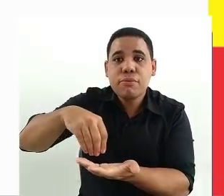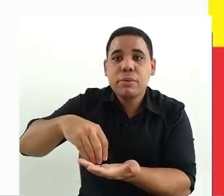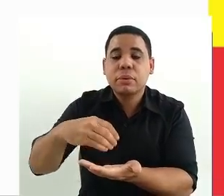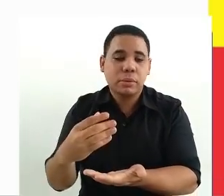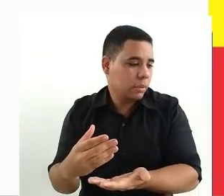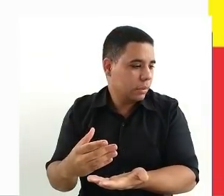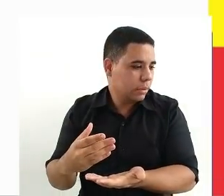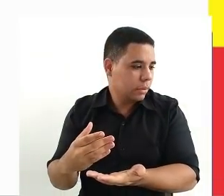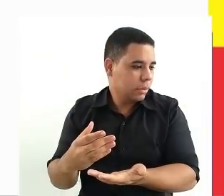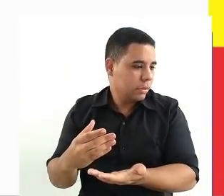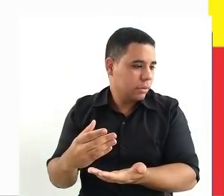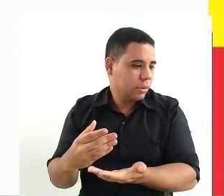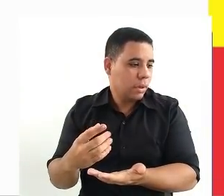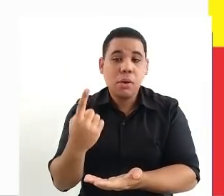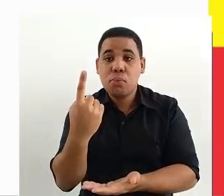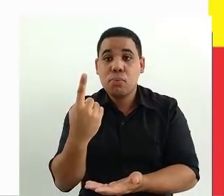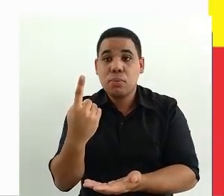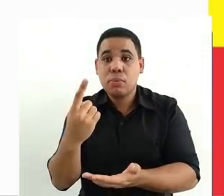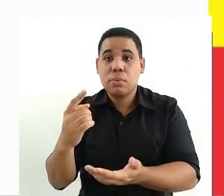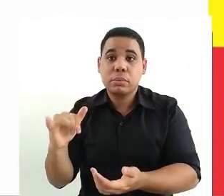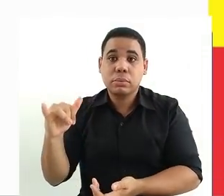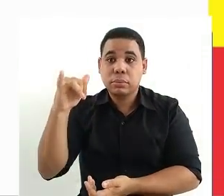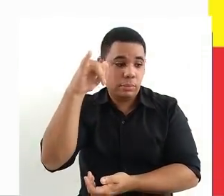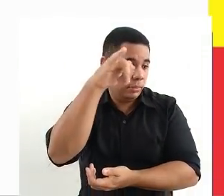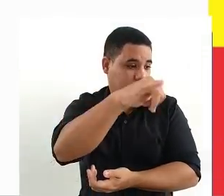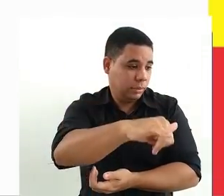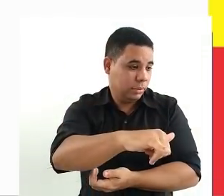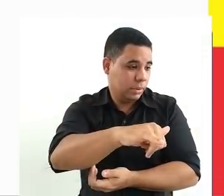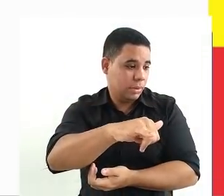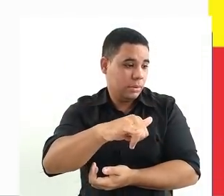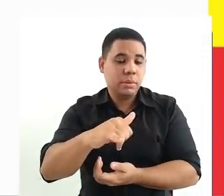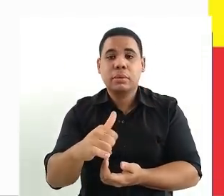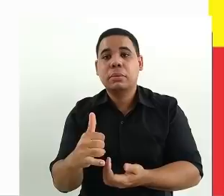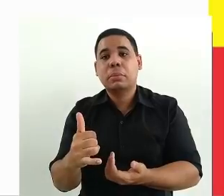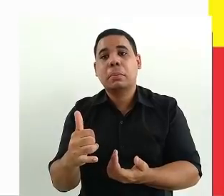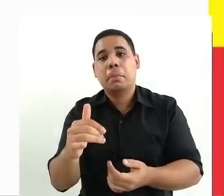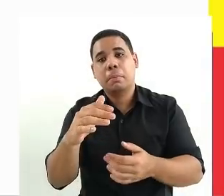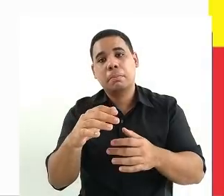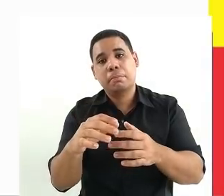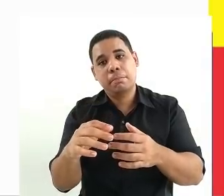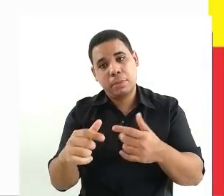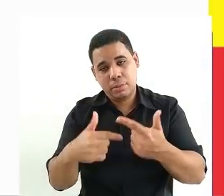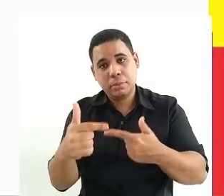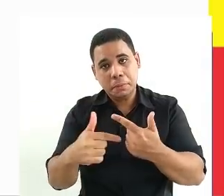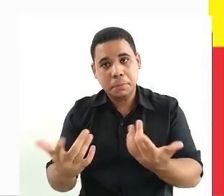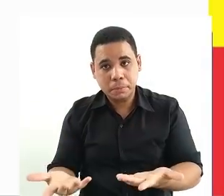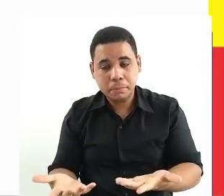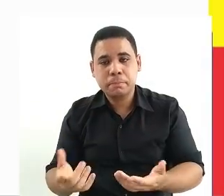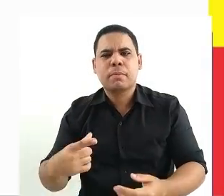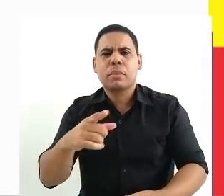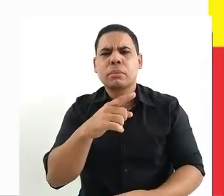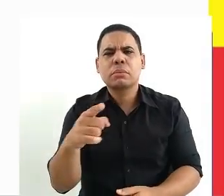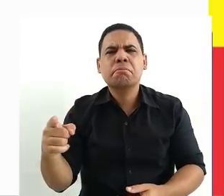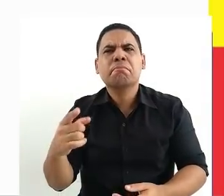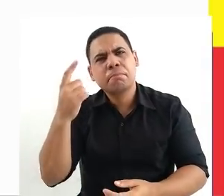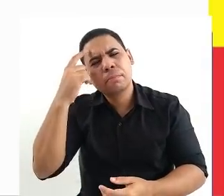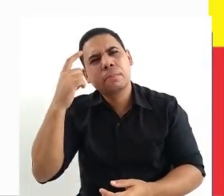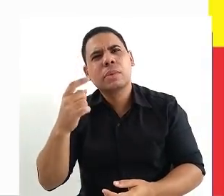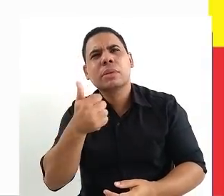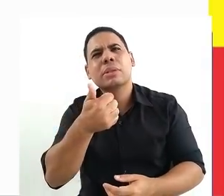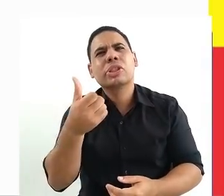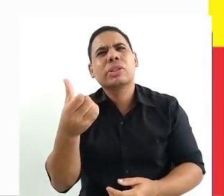a probabilidade de um funcionário solteiro ganhar esse sorteio? Acompanha aqui comigo, olha. A gente